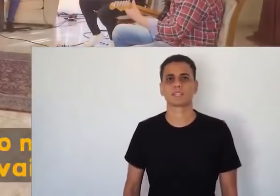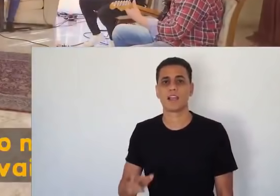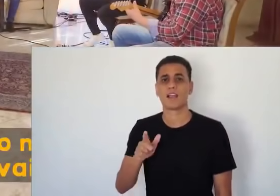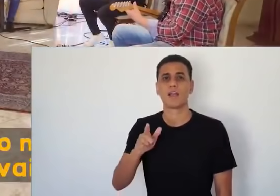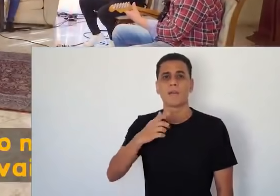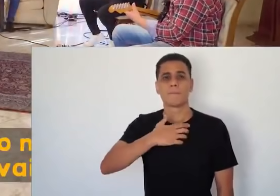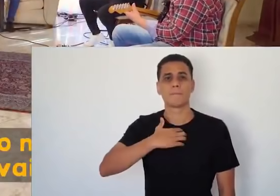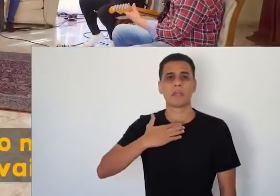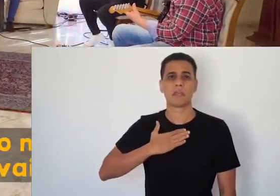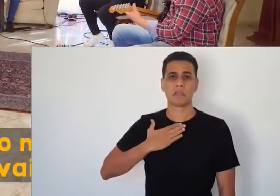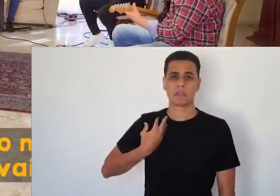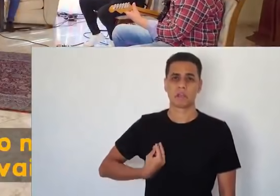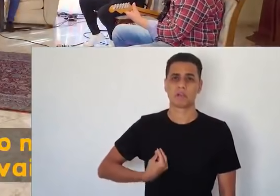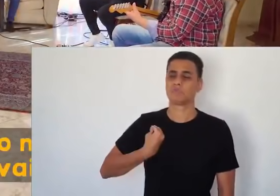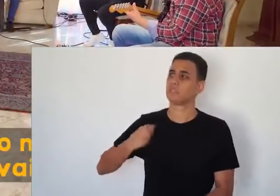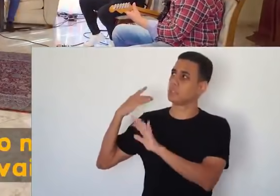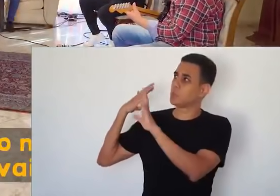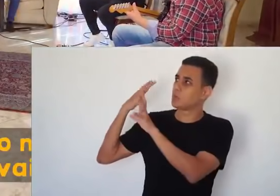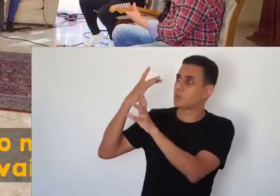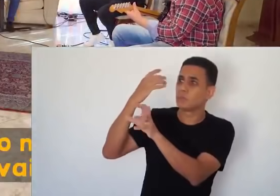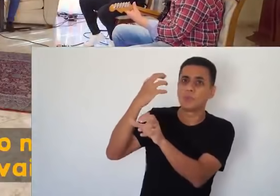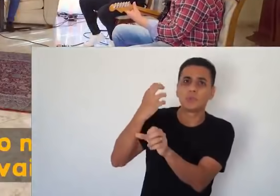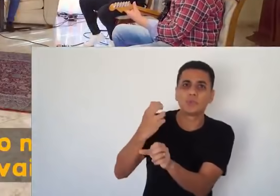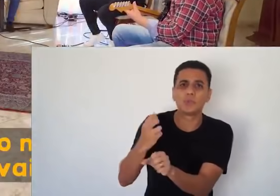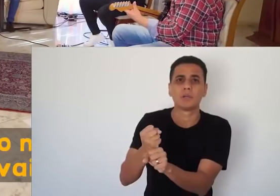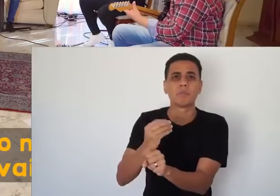sob as águas está o meu passado.